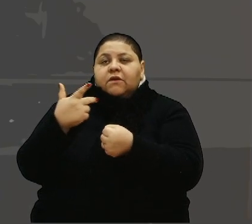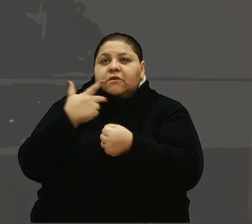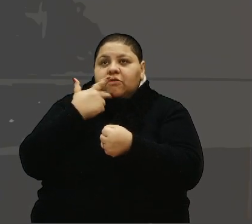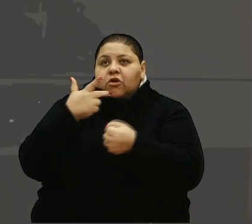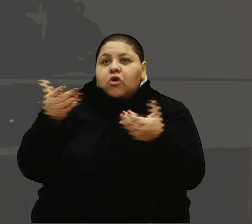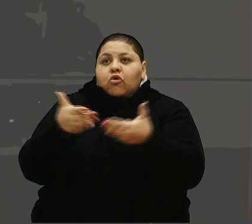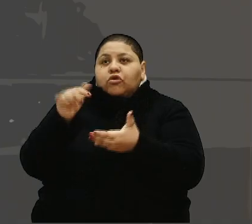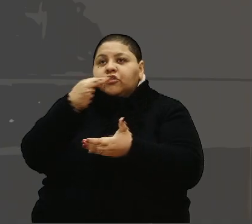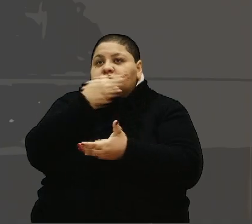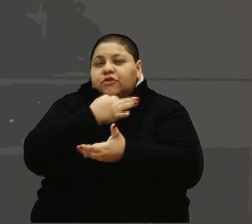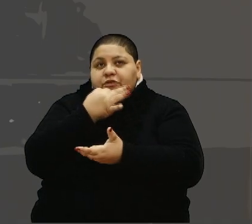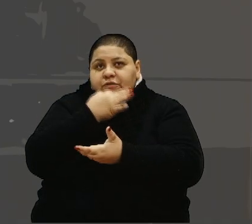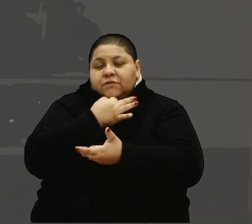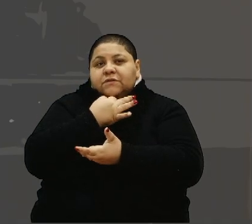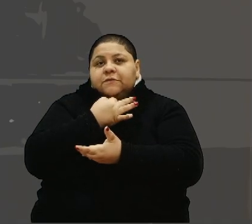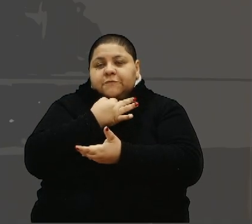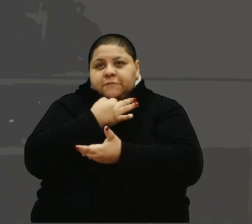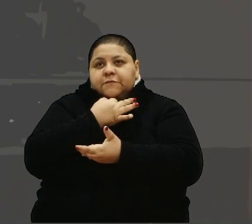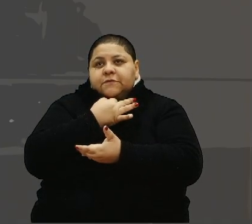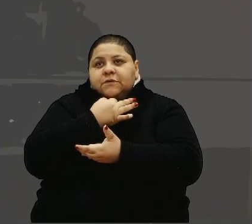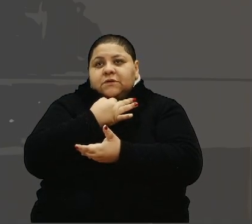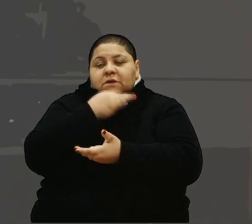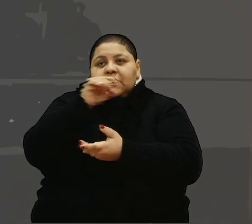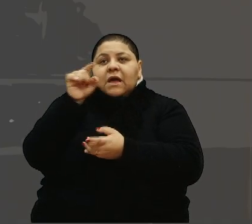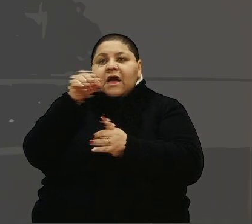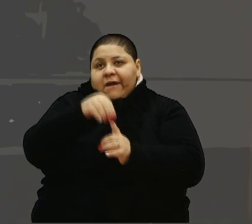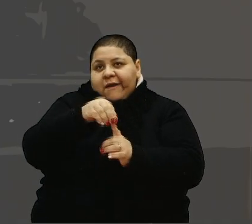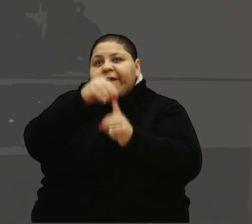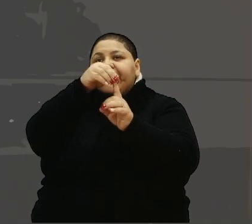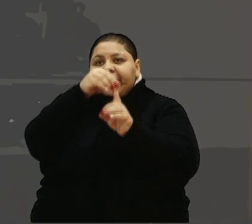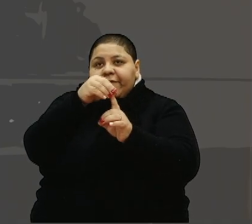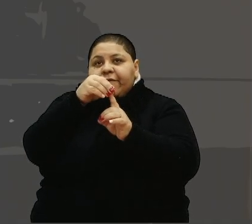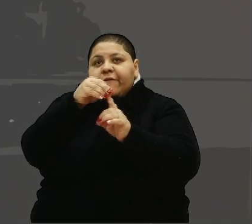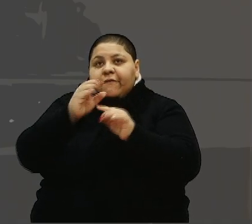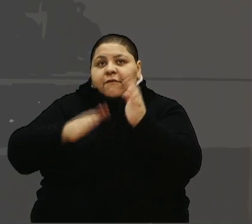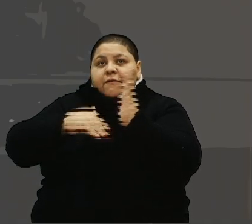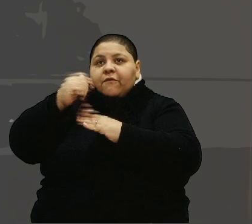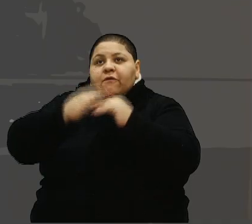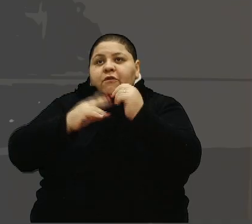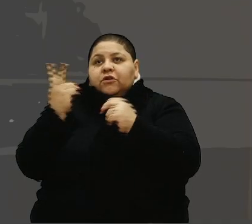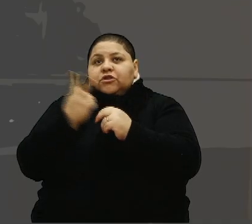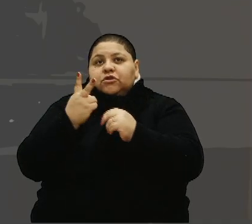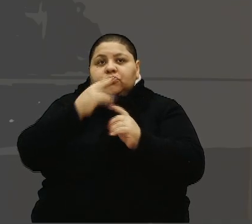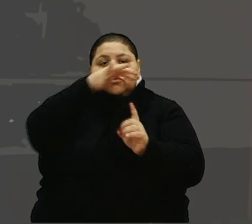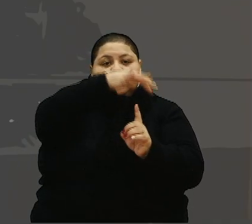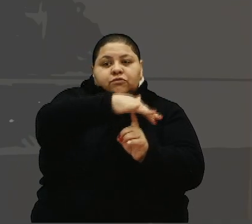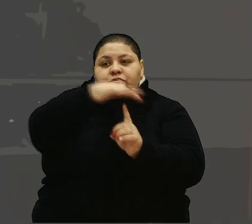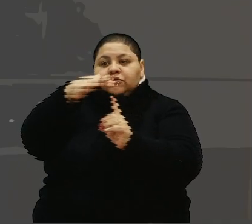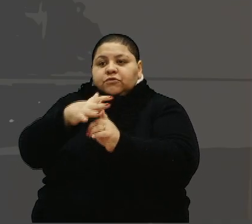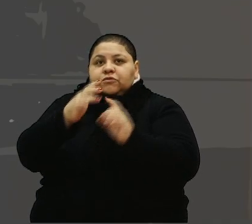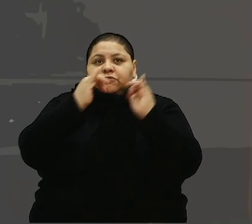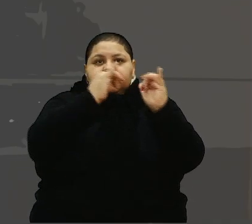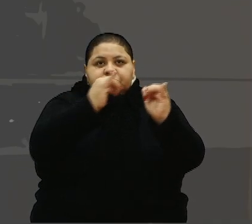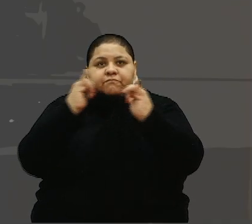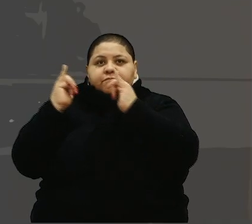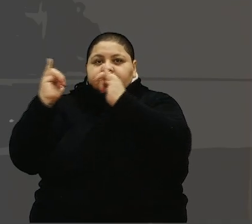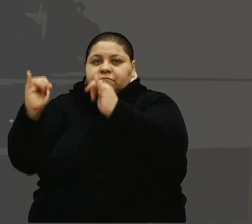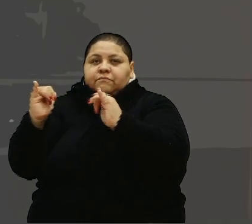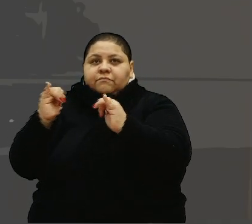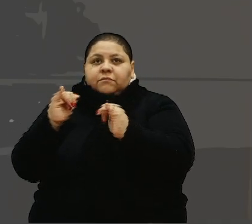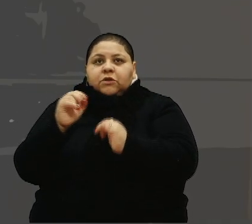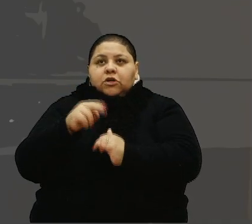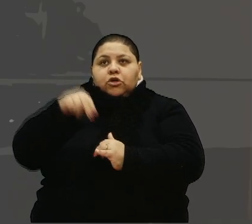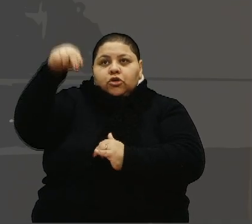hoje em Caxias a prioridade seria a construção de 2 estações, no sentido